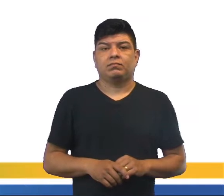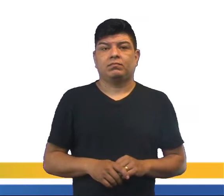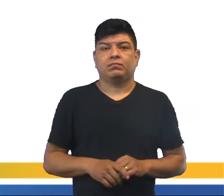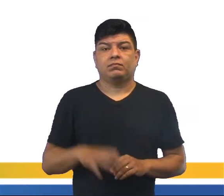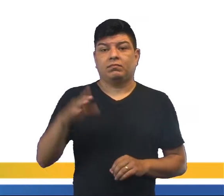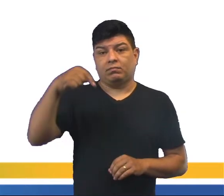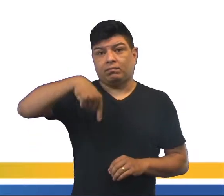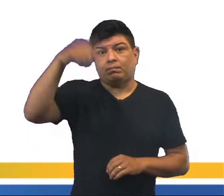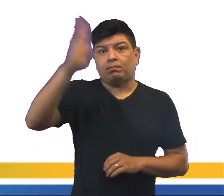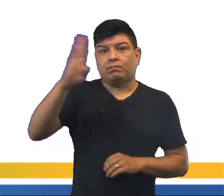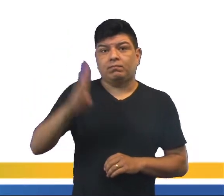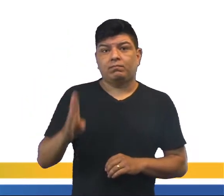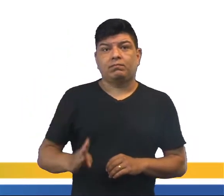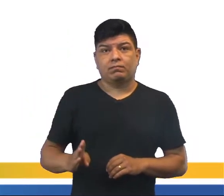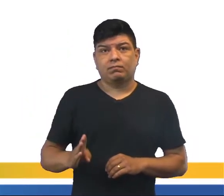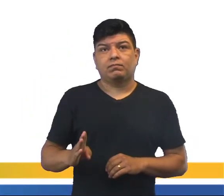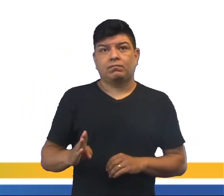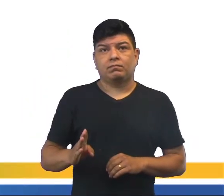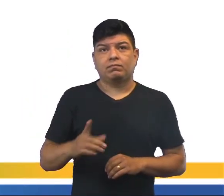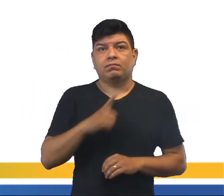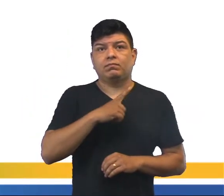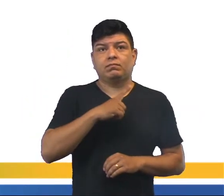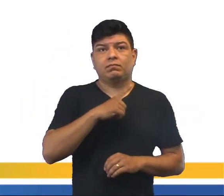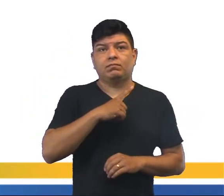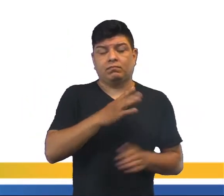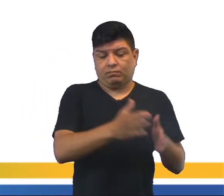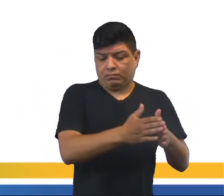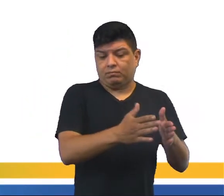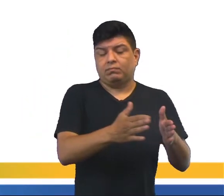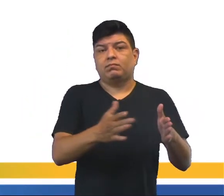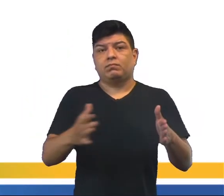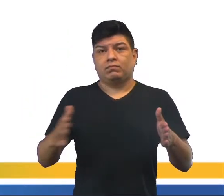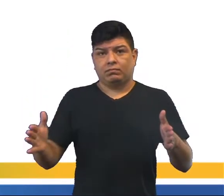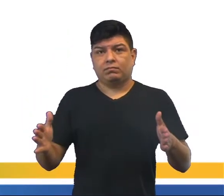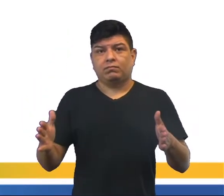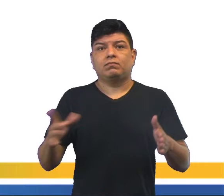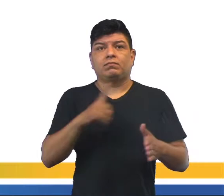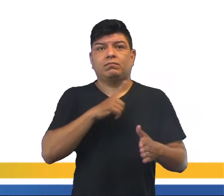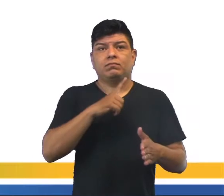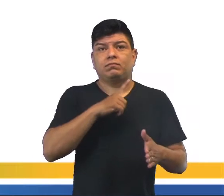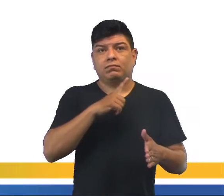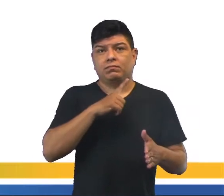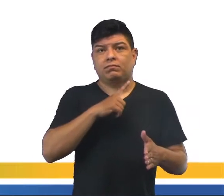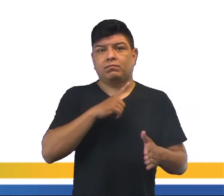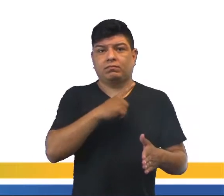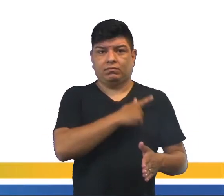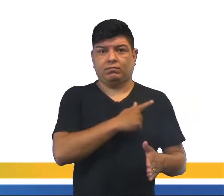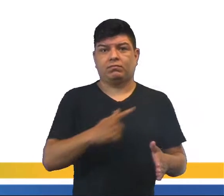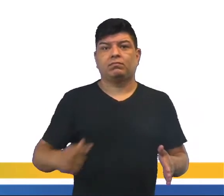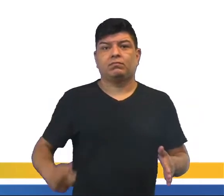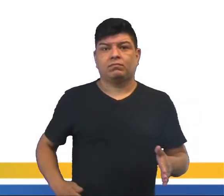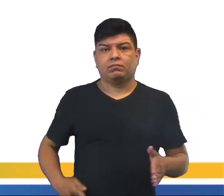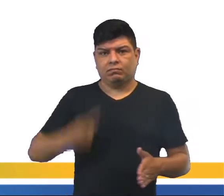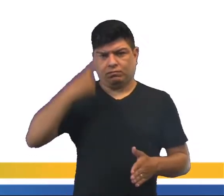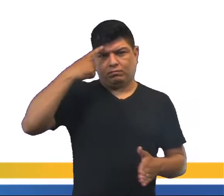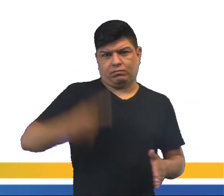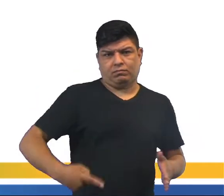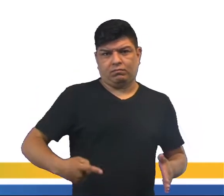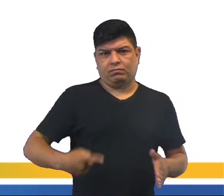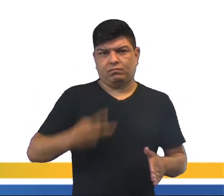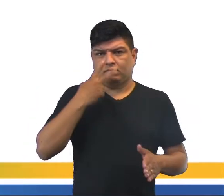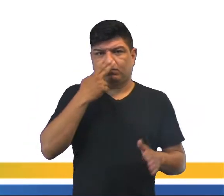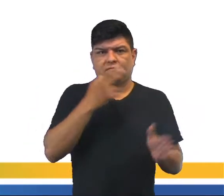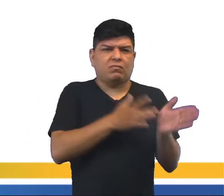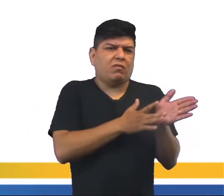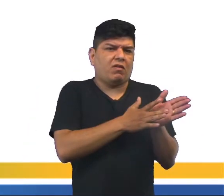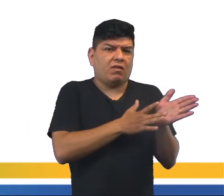No Brasil, a gente tem um período onde houve um governo autoritário